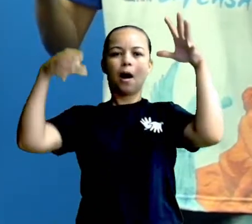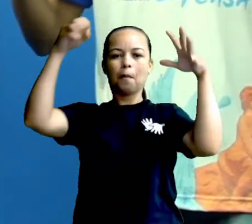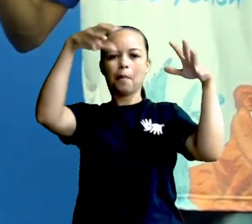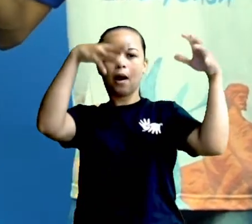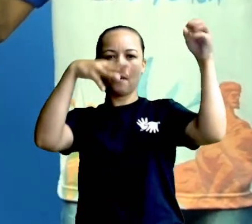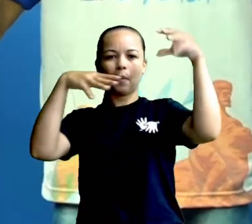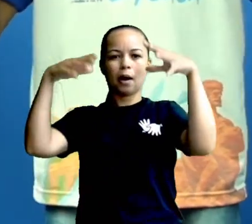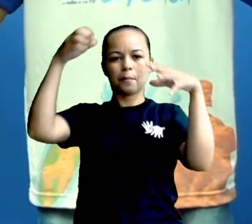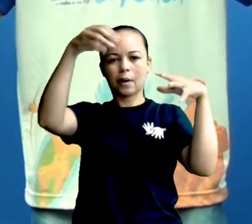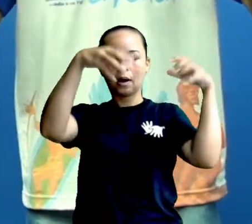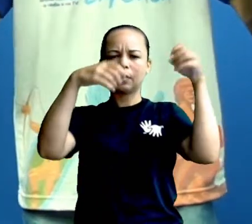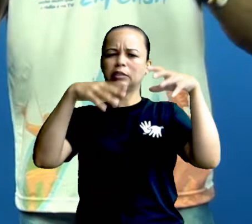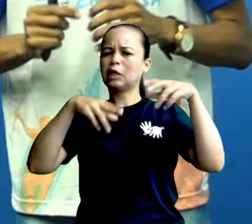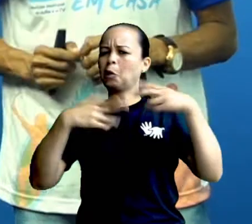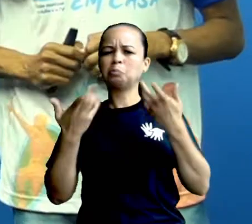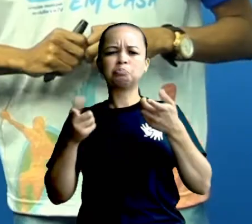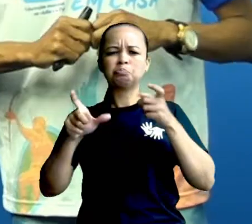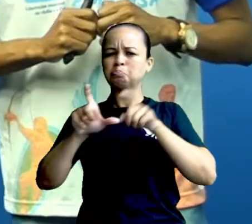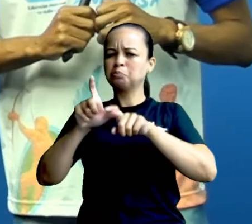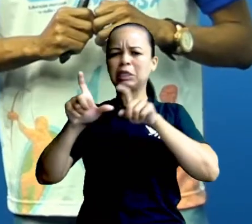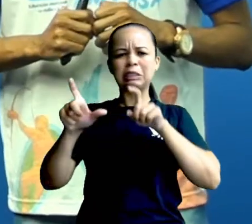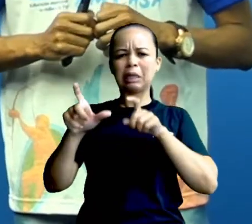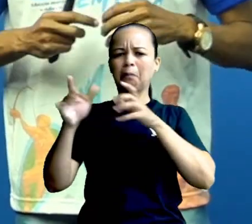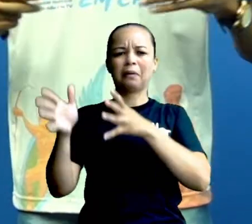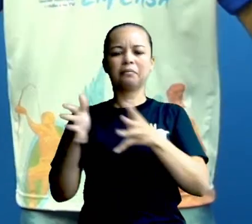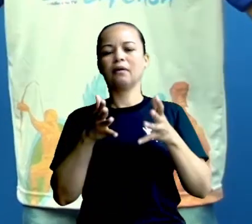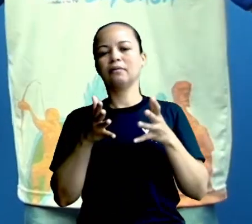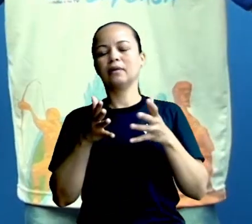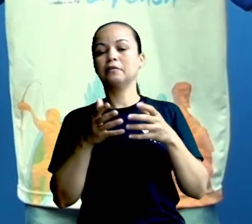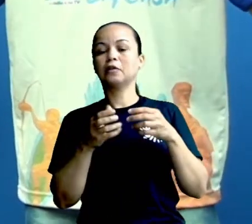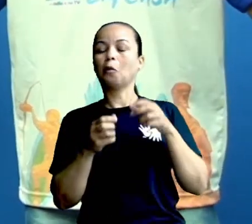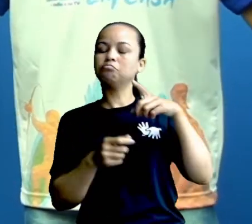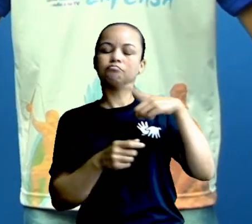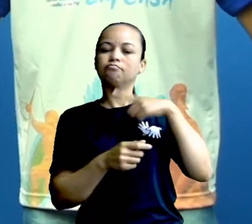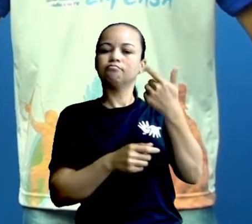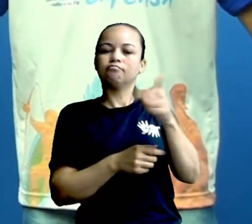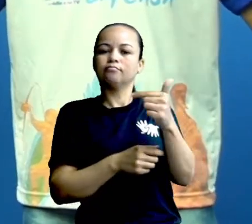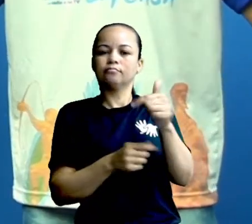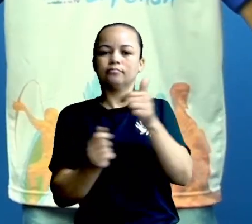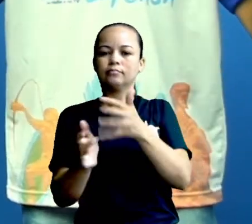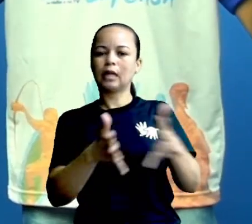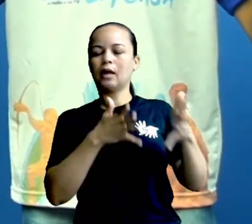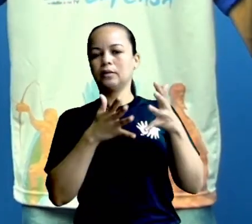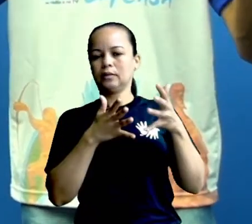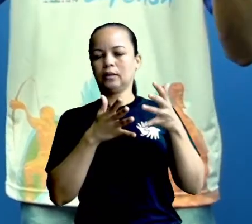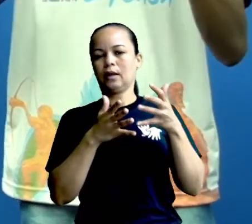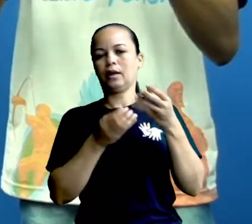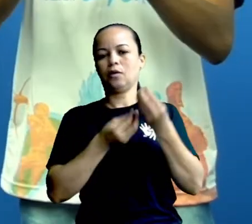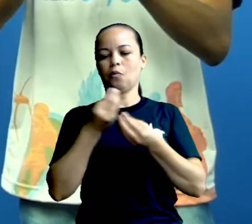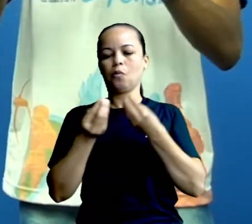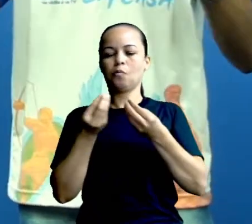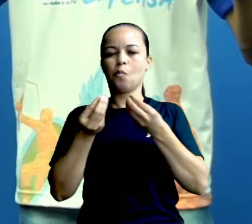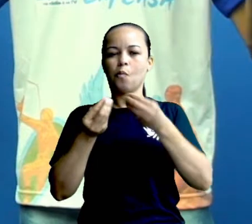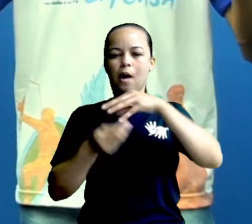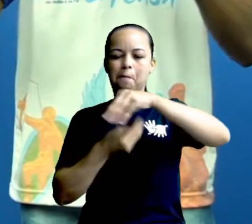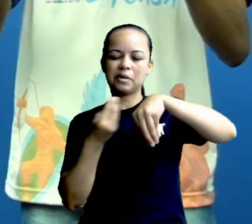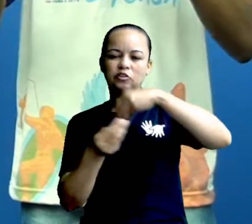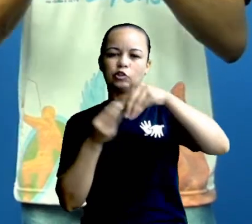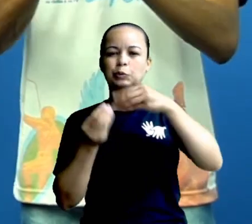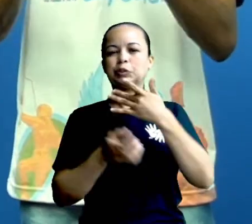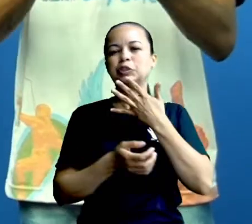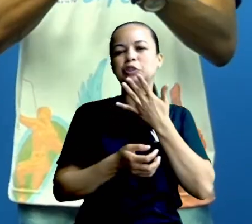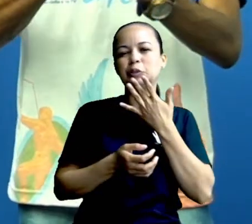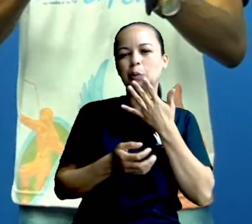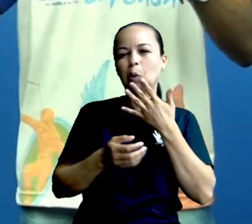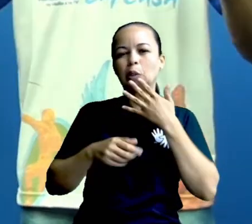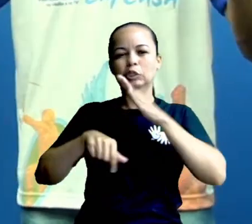feixe de luz, eles são totalmente independentes. Ou seja, não vai haver uma sobreposição, uma mistura